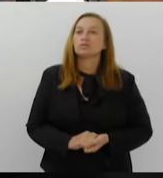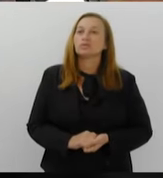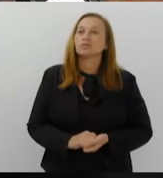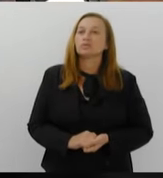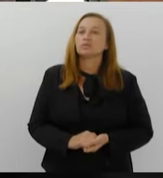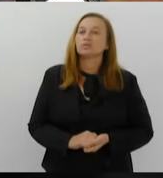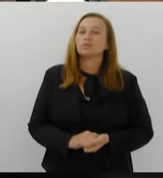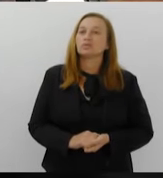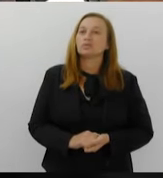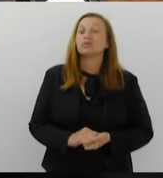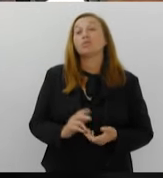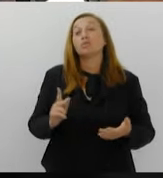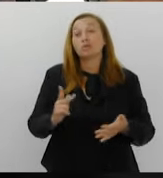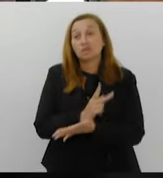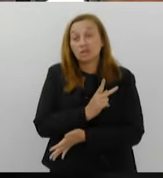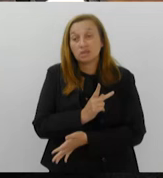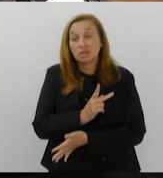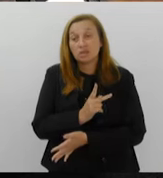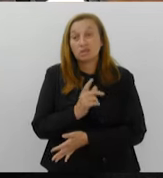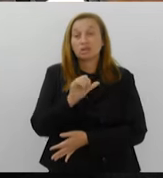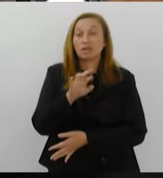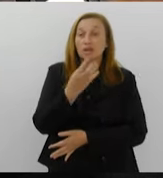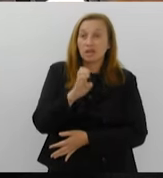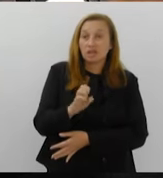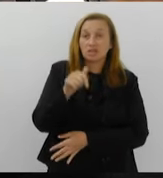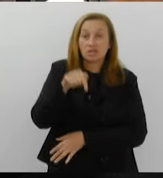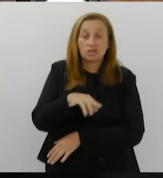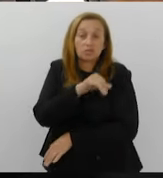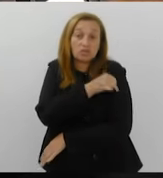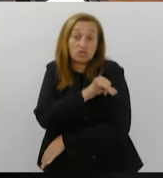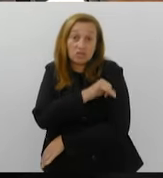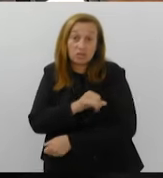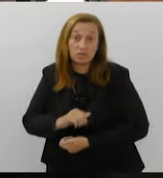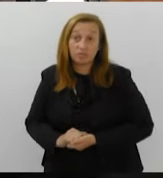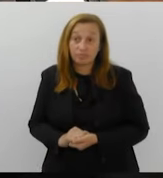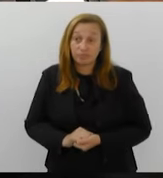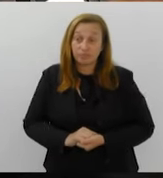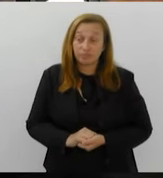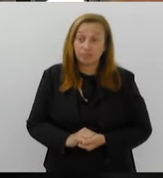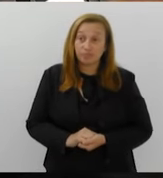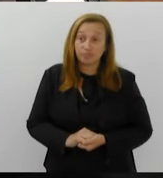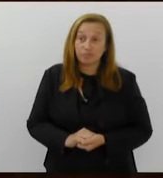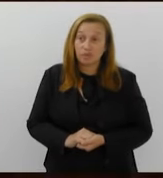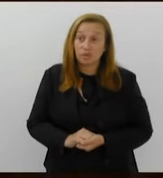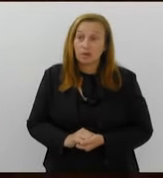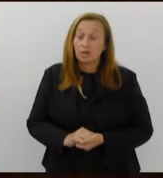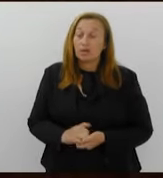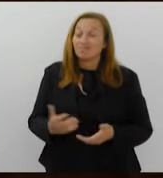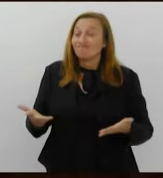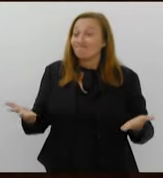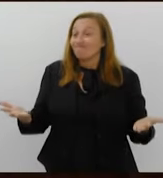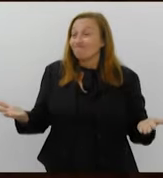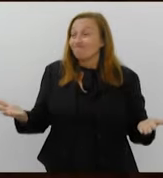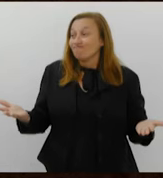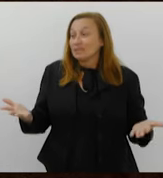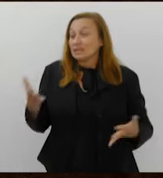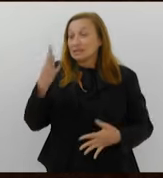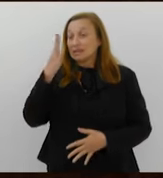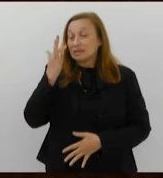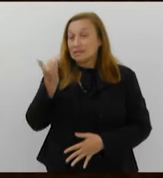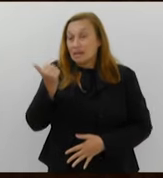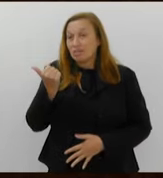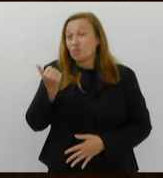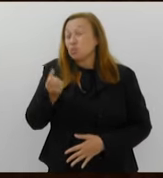do ocorrido nesta creche aqui no Rio de Janeiro. E a gente sabe o quanto